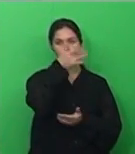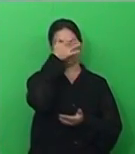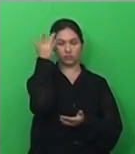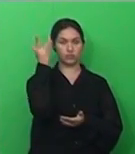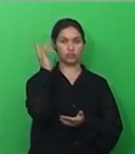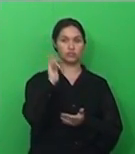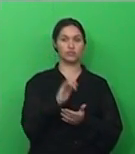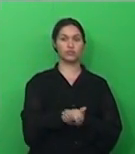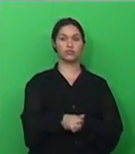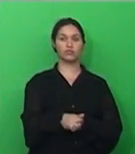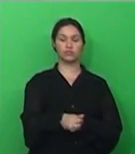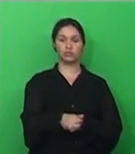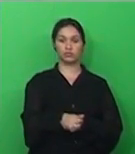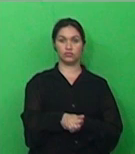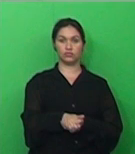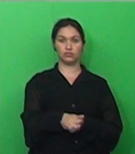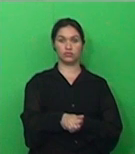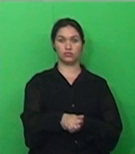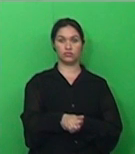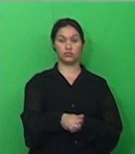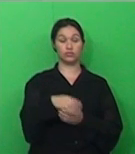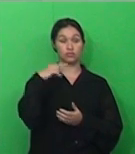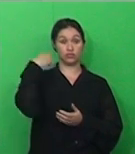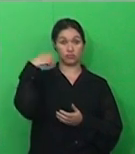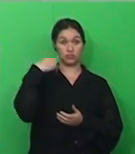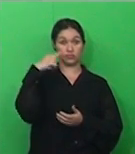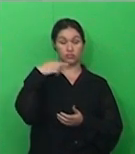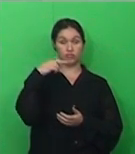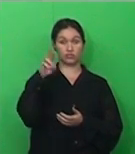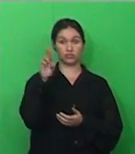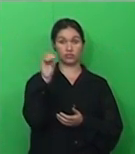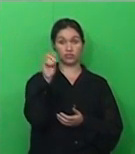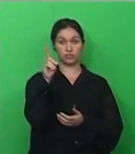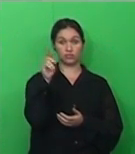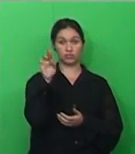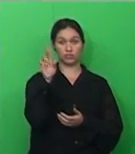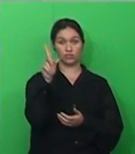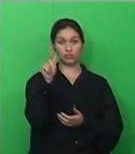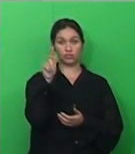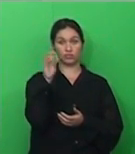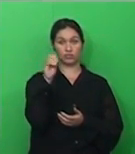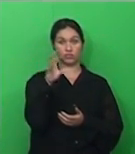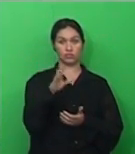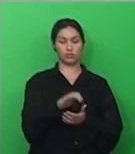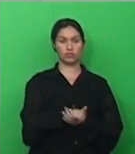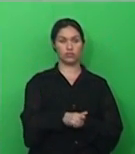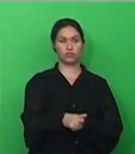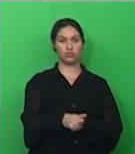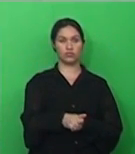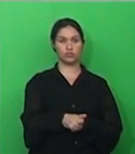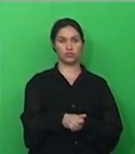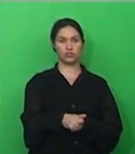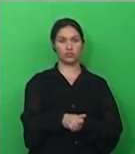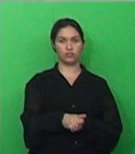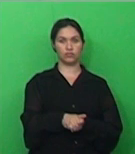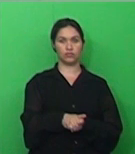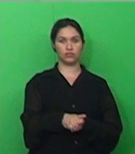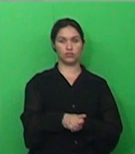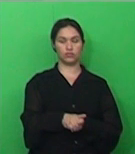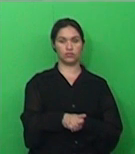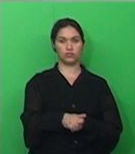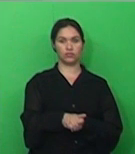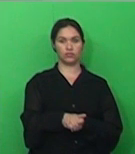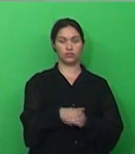realizado pelo deputado Rodrigo Minotto e também com a participação efetiva do secretário de